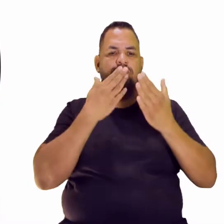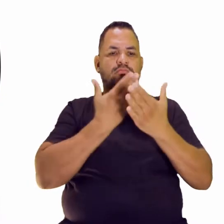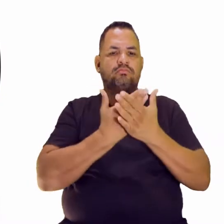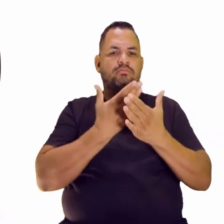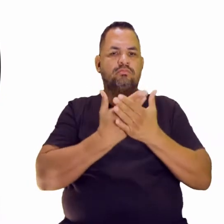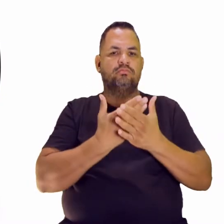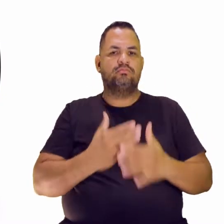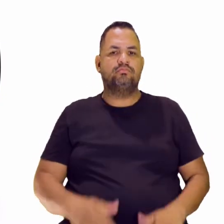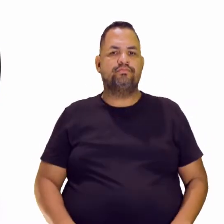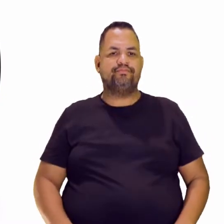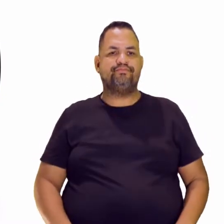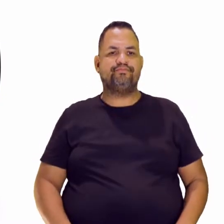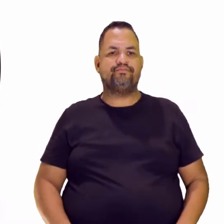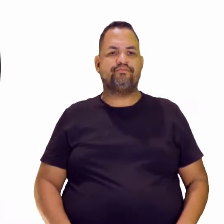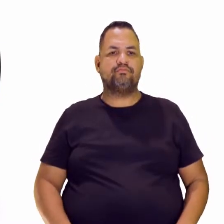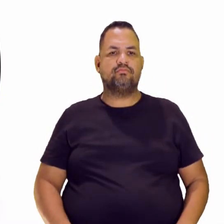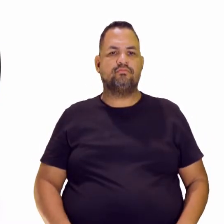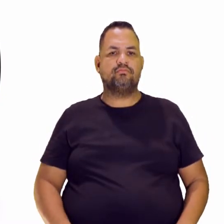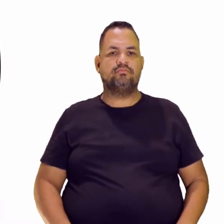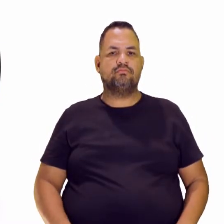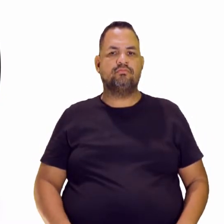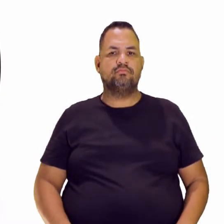academia, onde